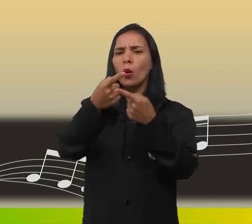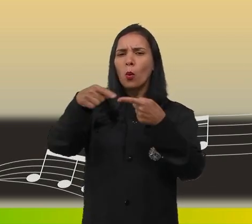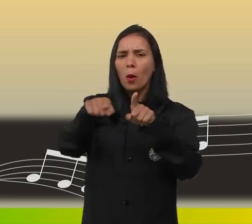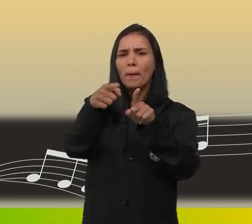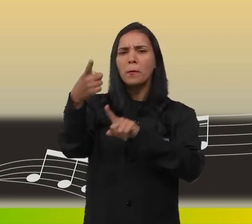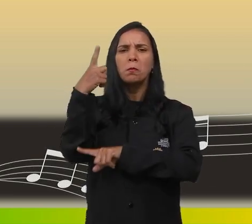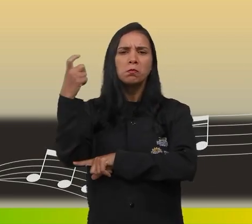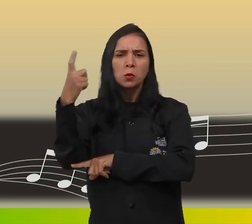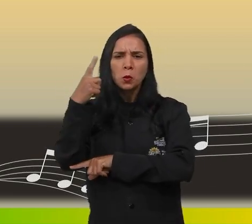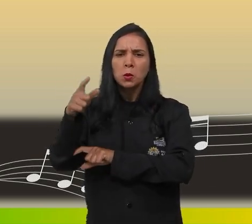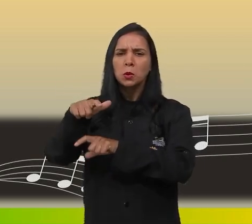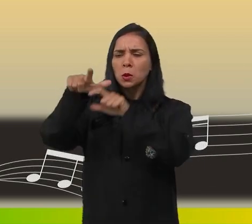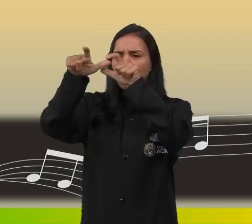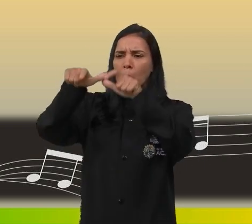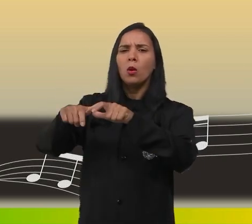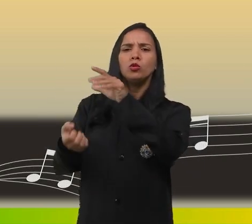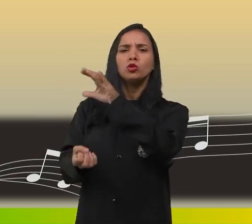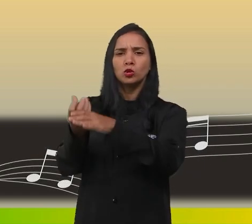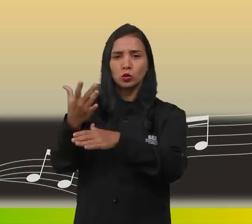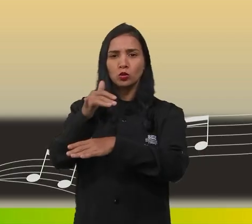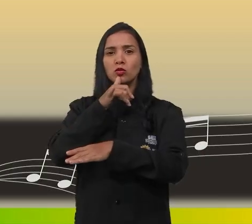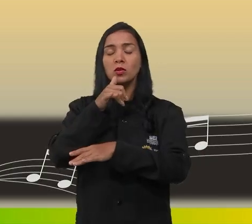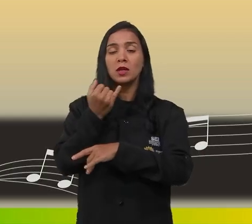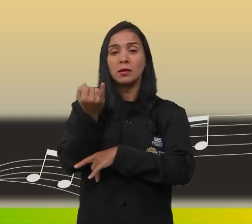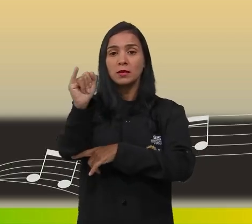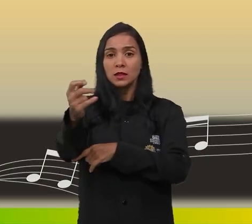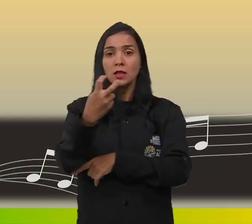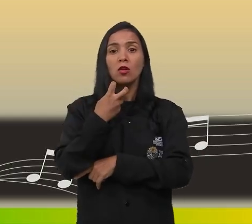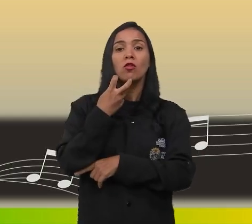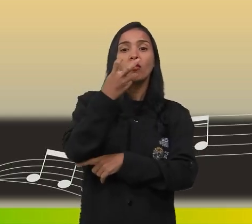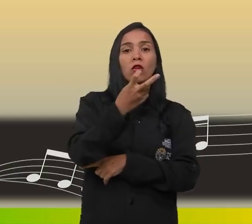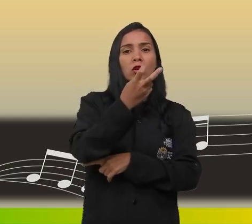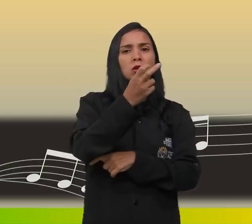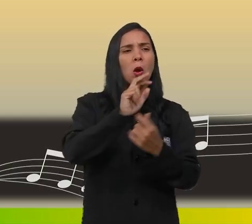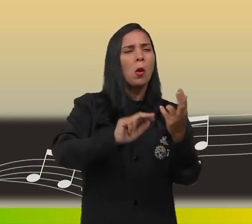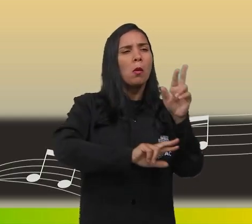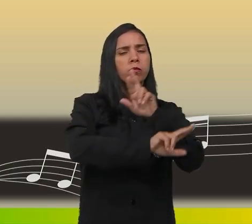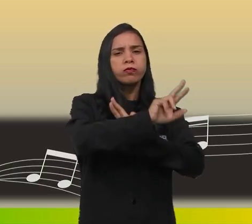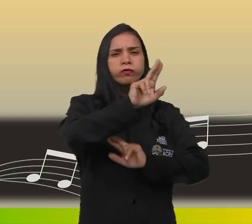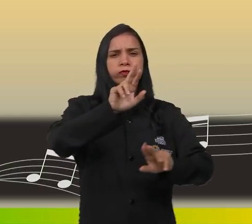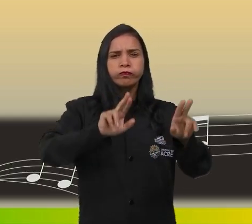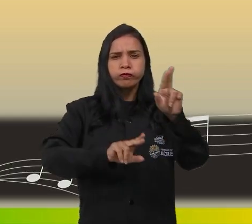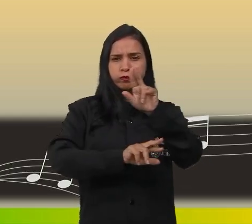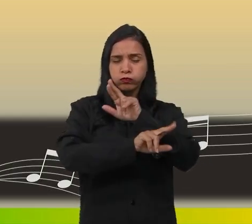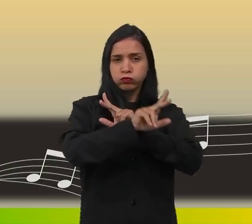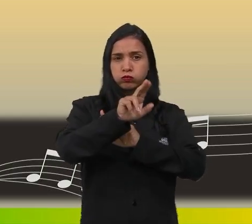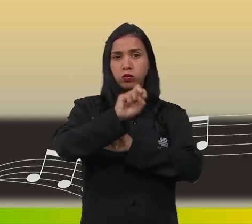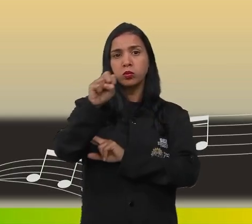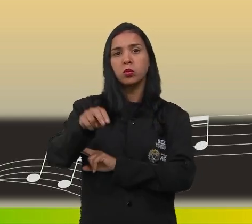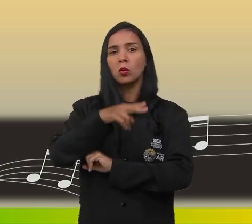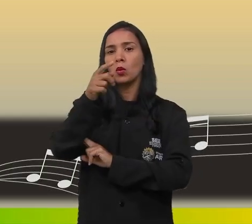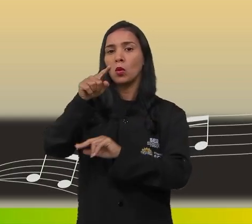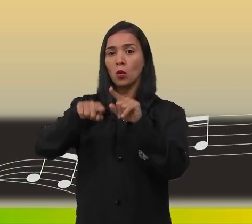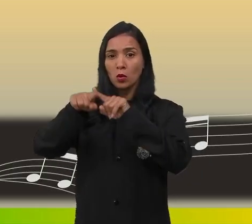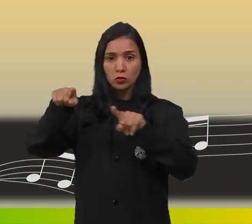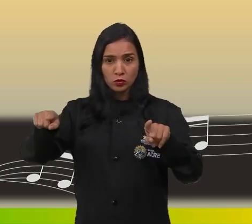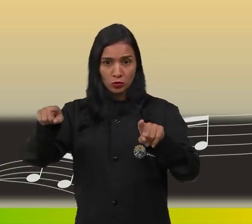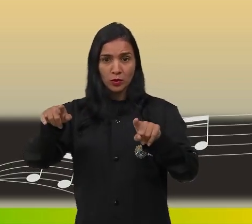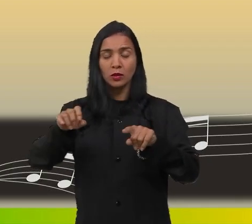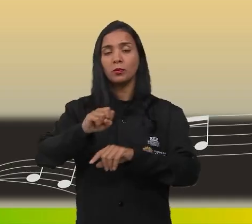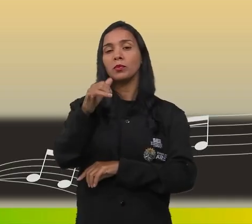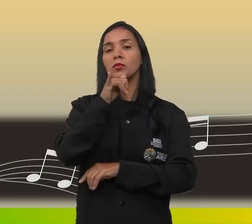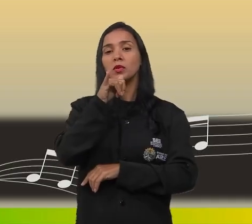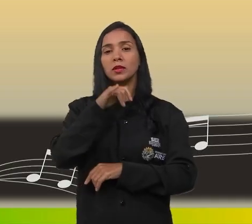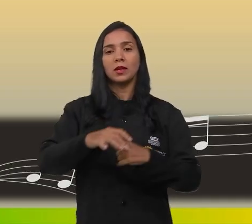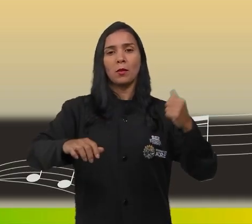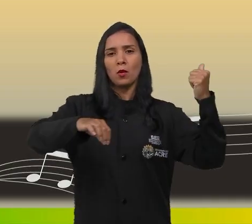diferentes instrumentos ou vozes produzem a mesma nota na mesma intensidade, exemplo, um violino